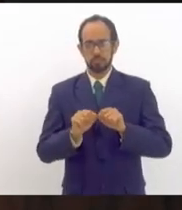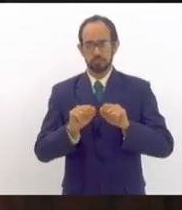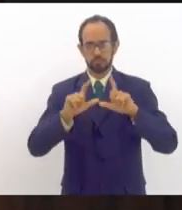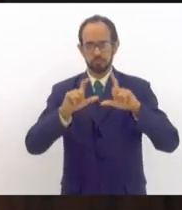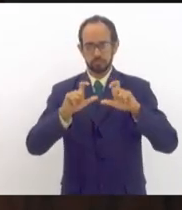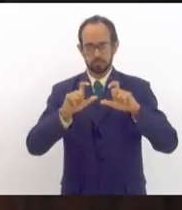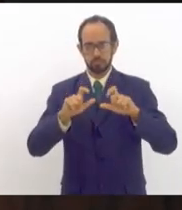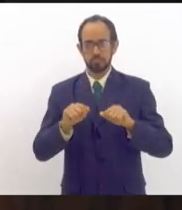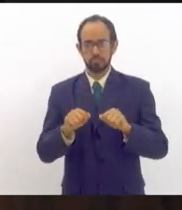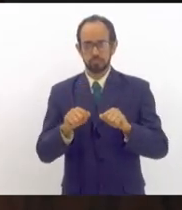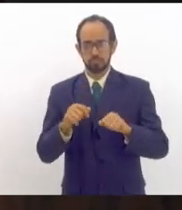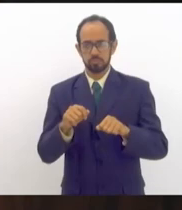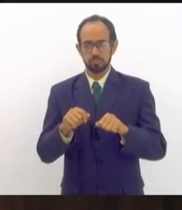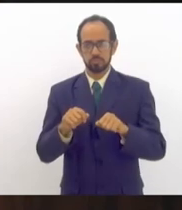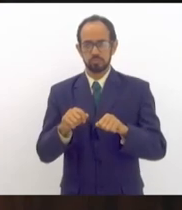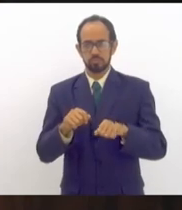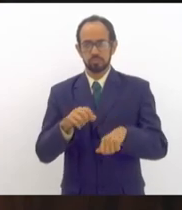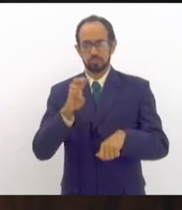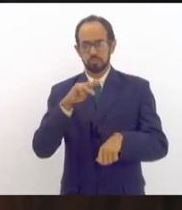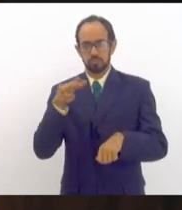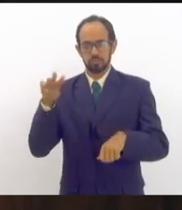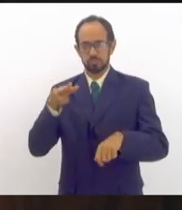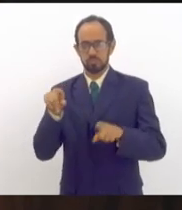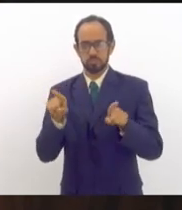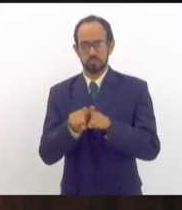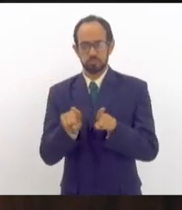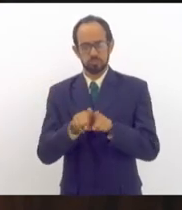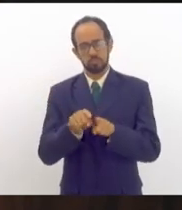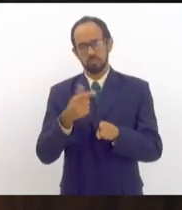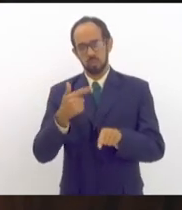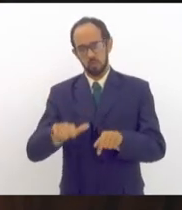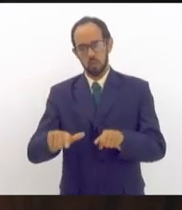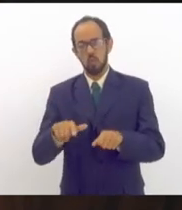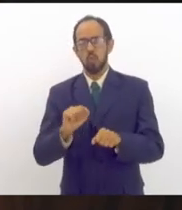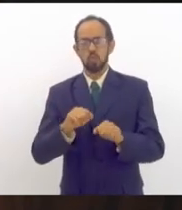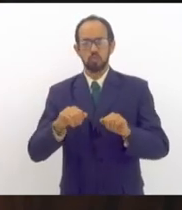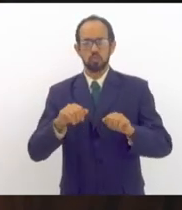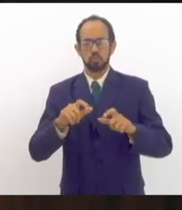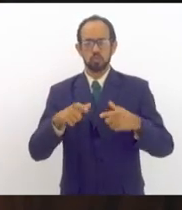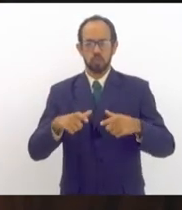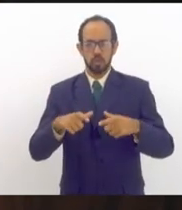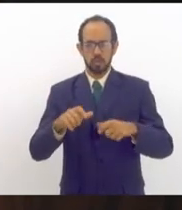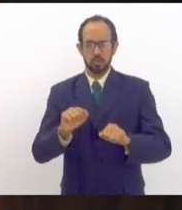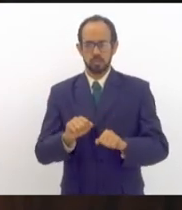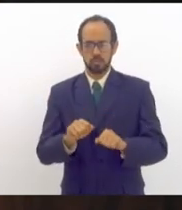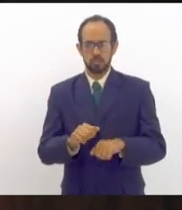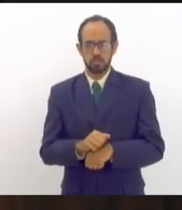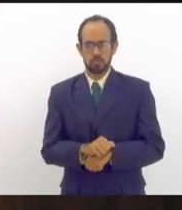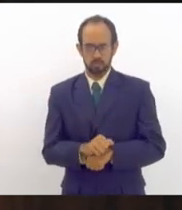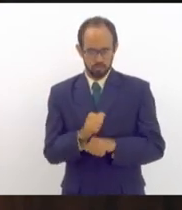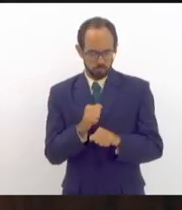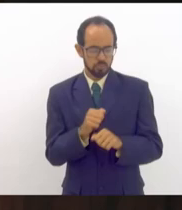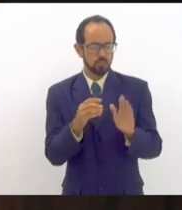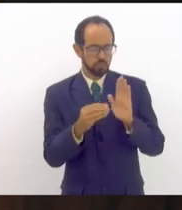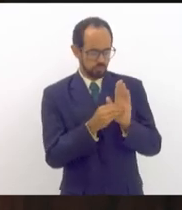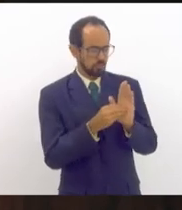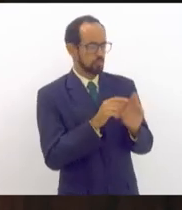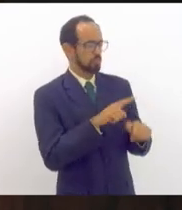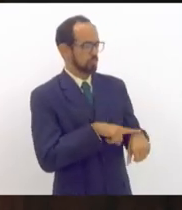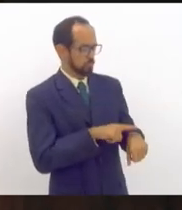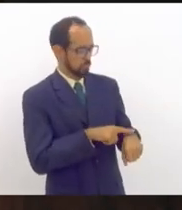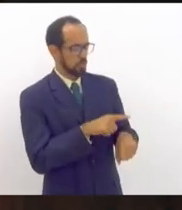para o site e para outros espaços pode contabilizar o tempo da deputada